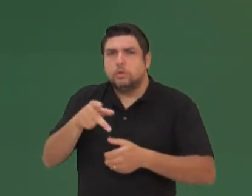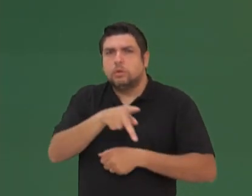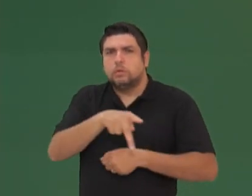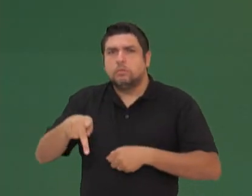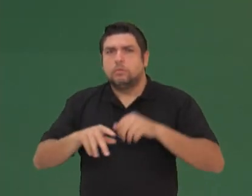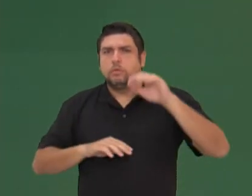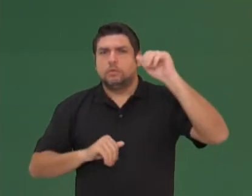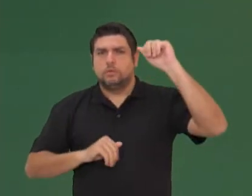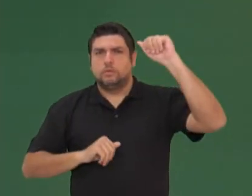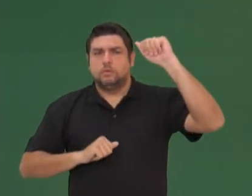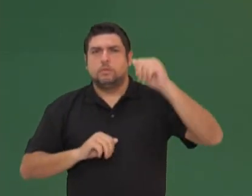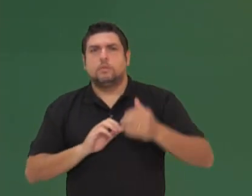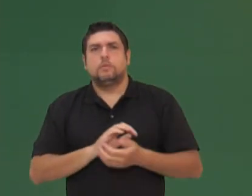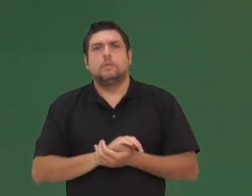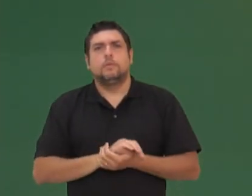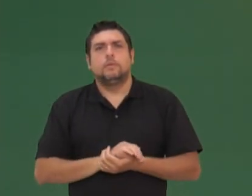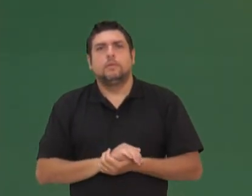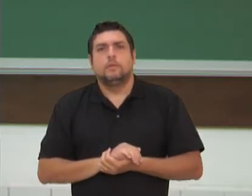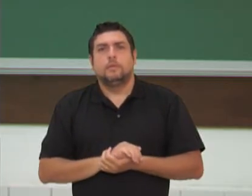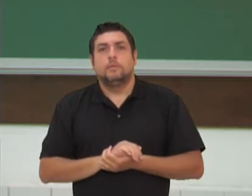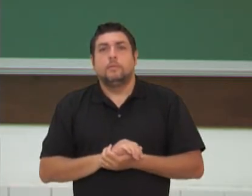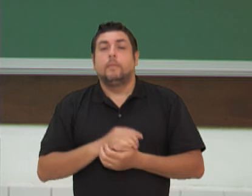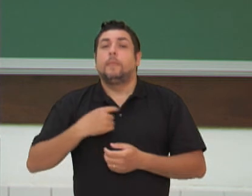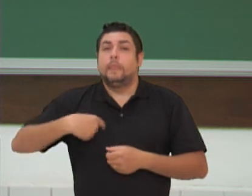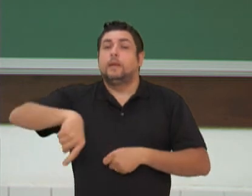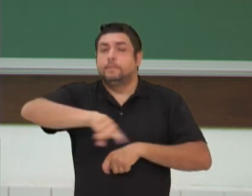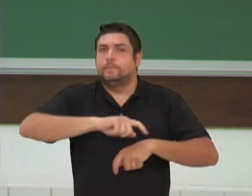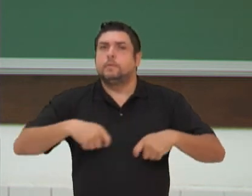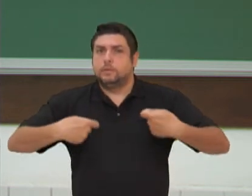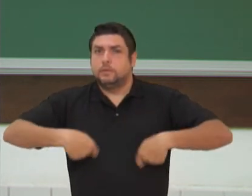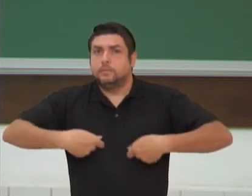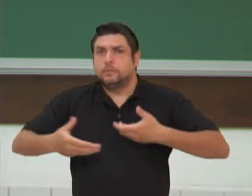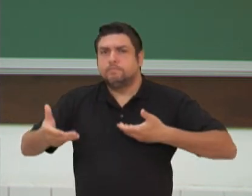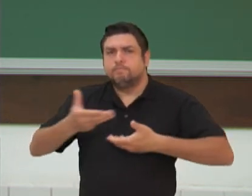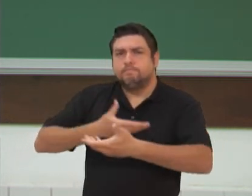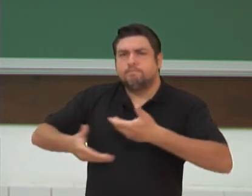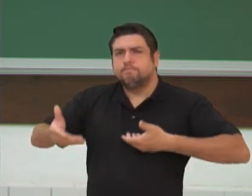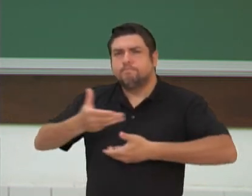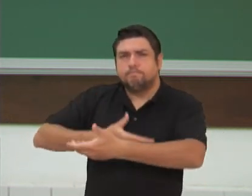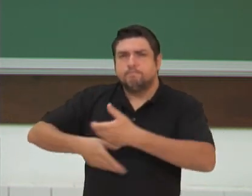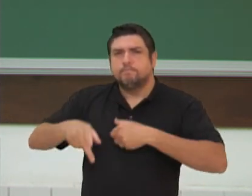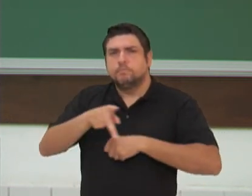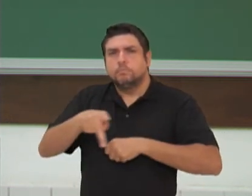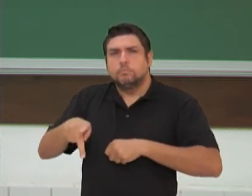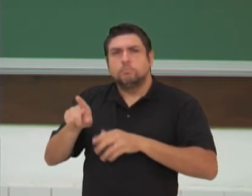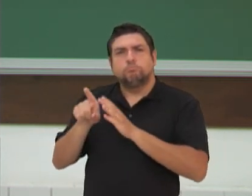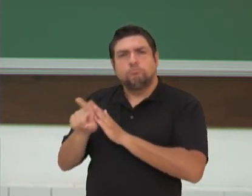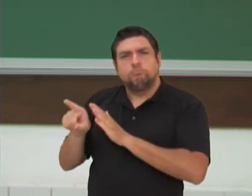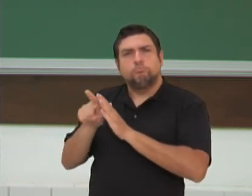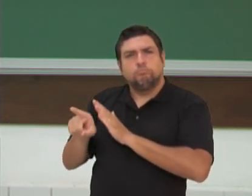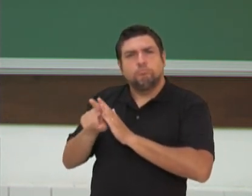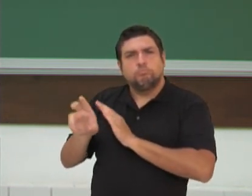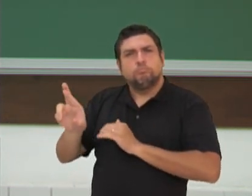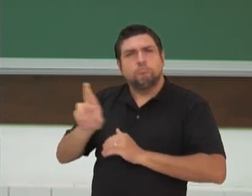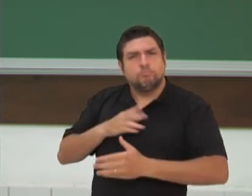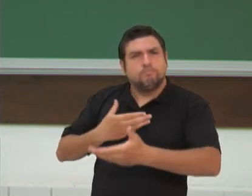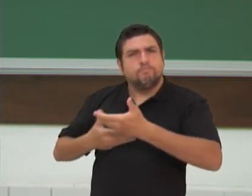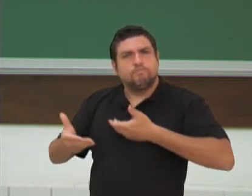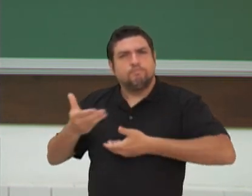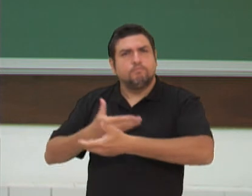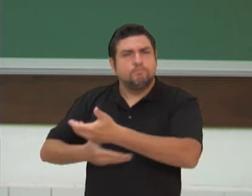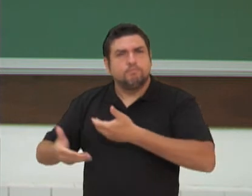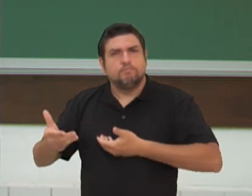espanhol. ¿Sí? Entonces debemos interactuar, aprender más, perguntar ao professor. ¿Sí?